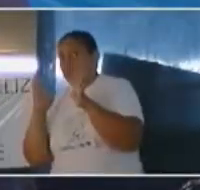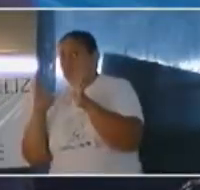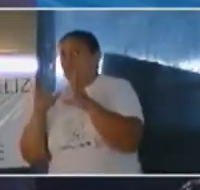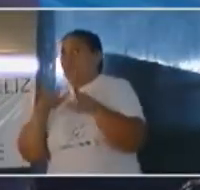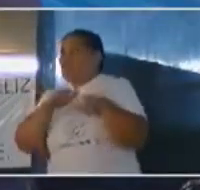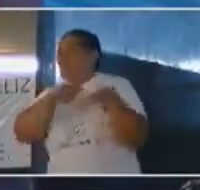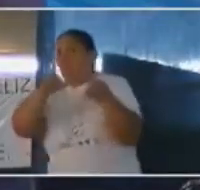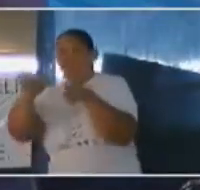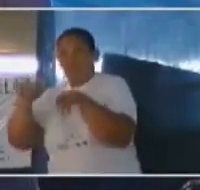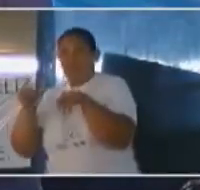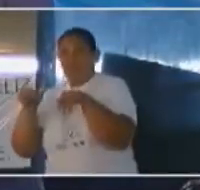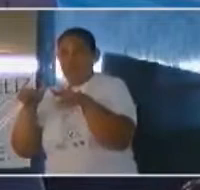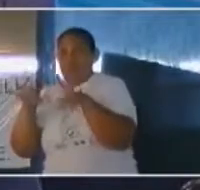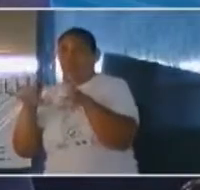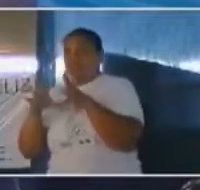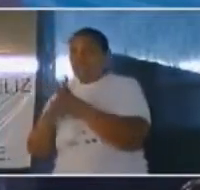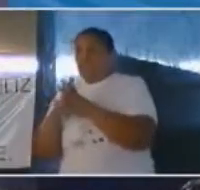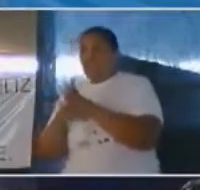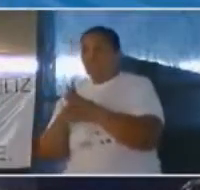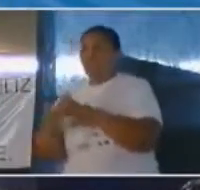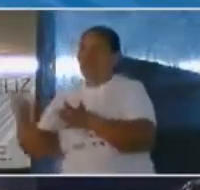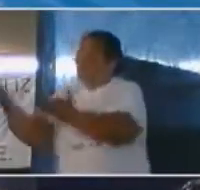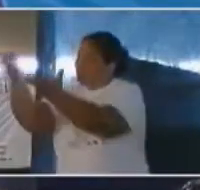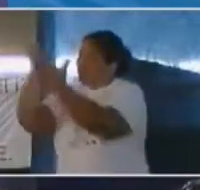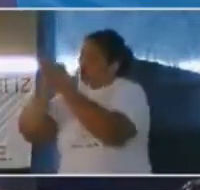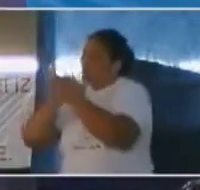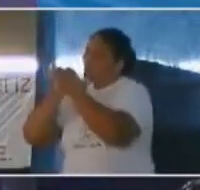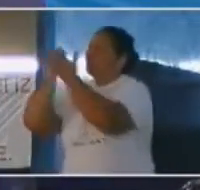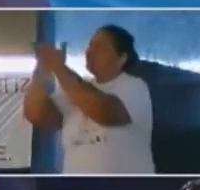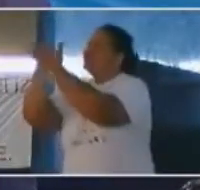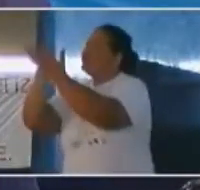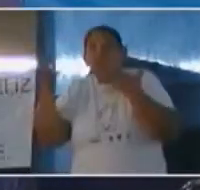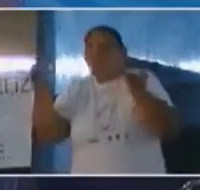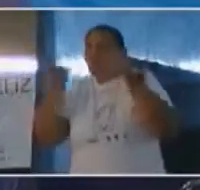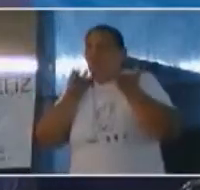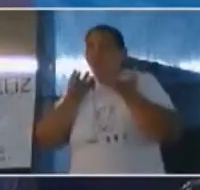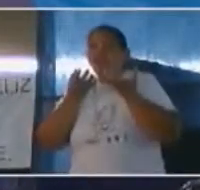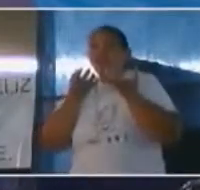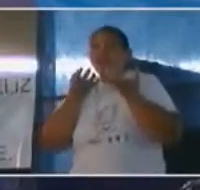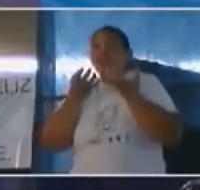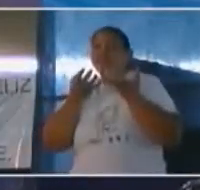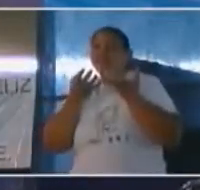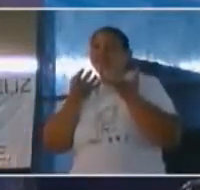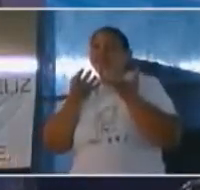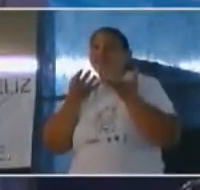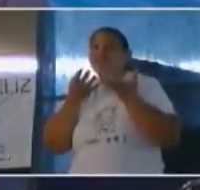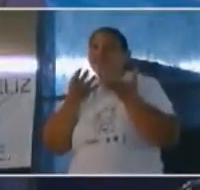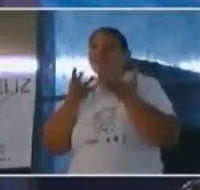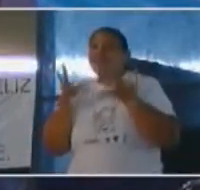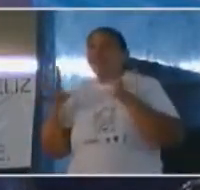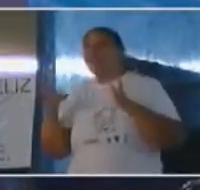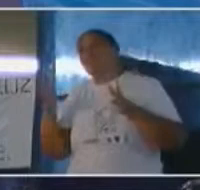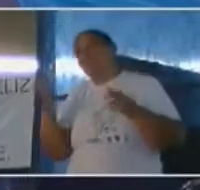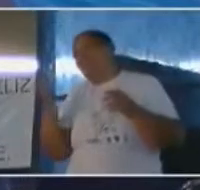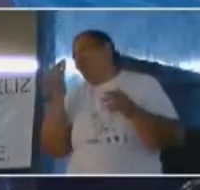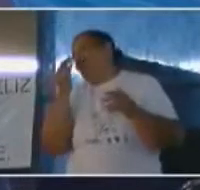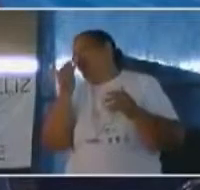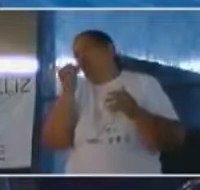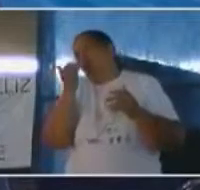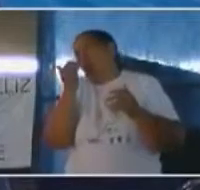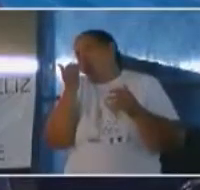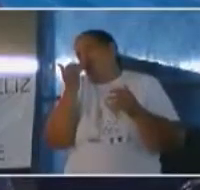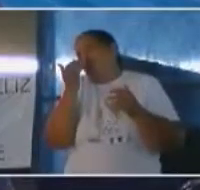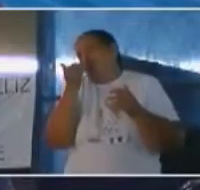benefícios. Só que nós que estamos, comemos pão, banana, café.